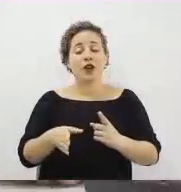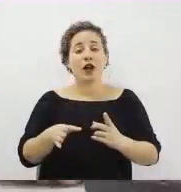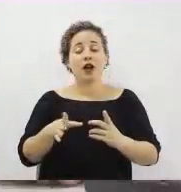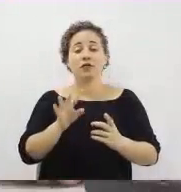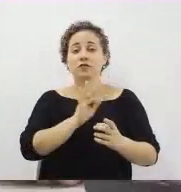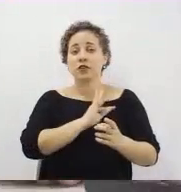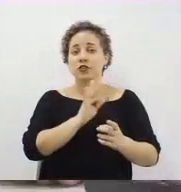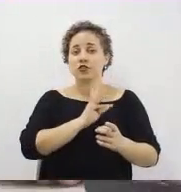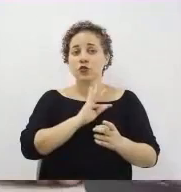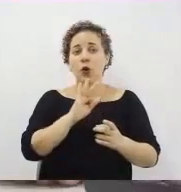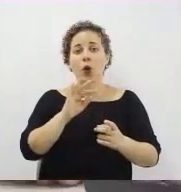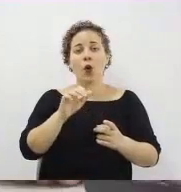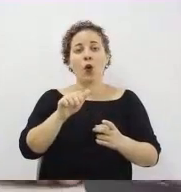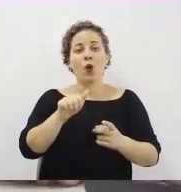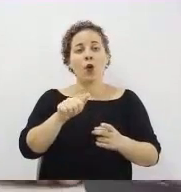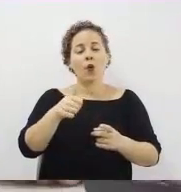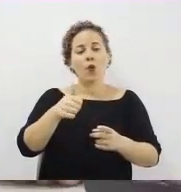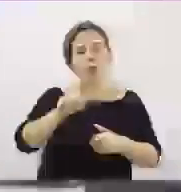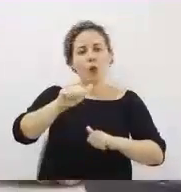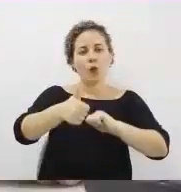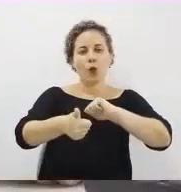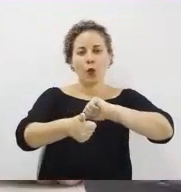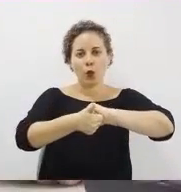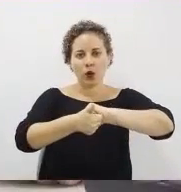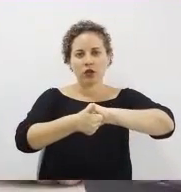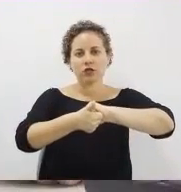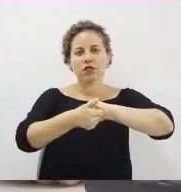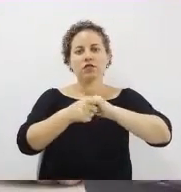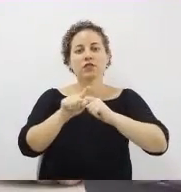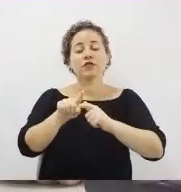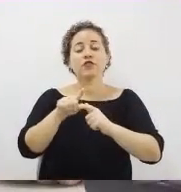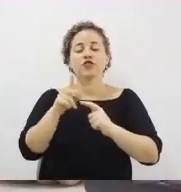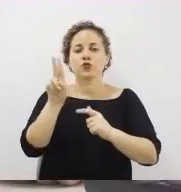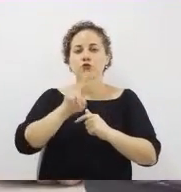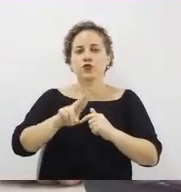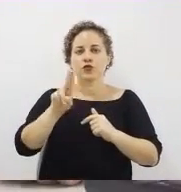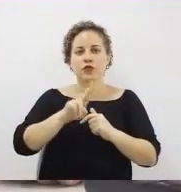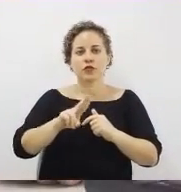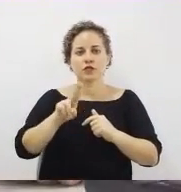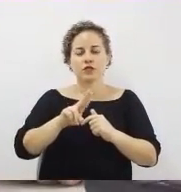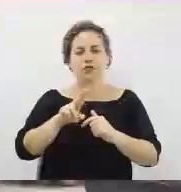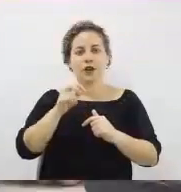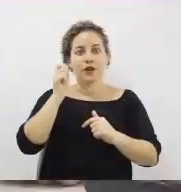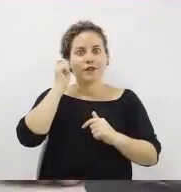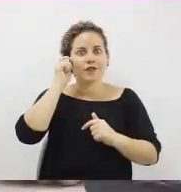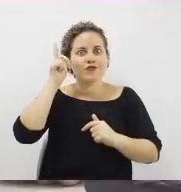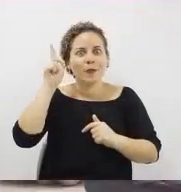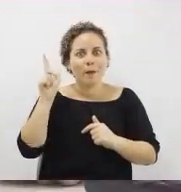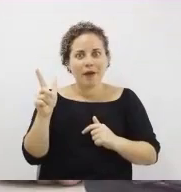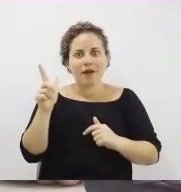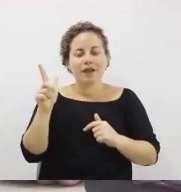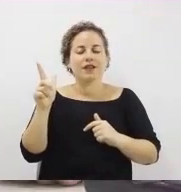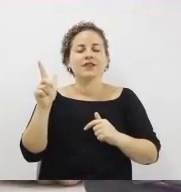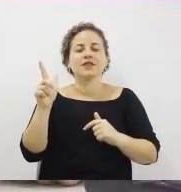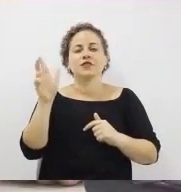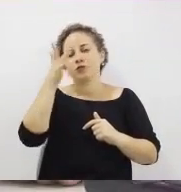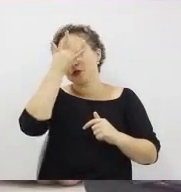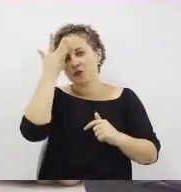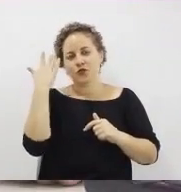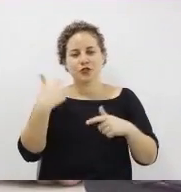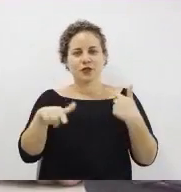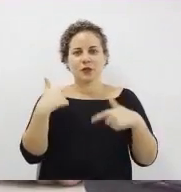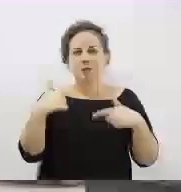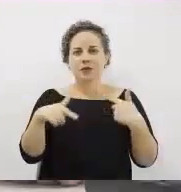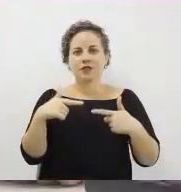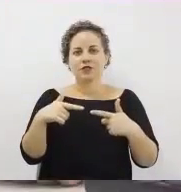técnicas qualitativas, elas podem utilizar-se da expertise das pessoas que atuam na área, porém